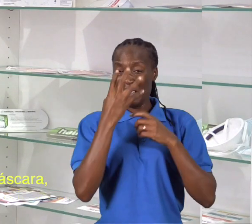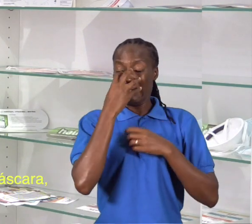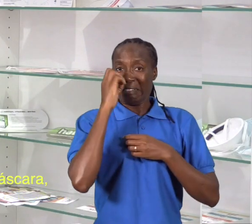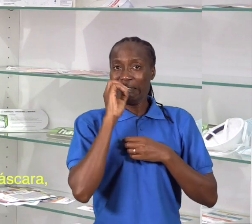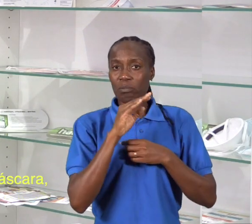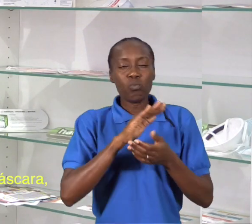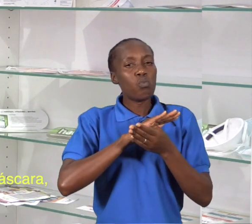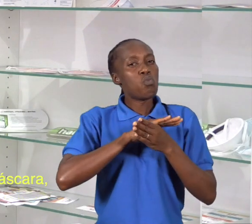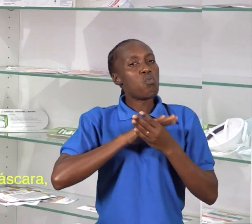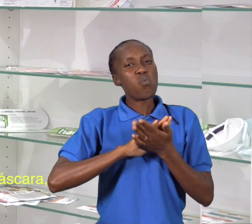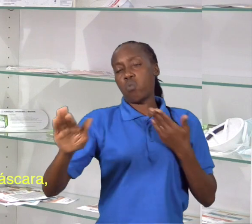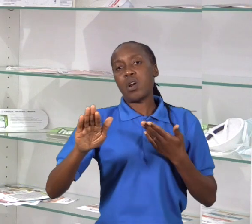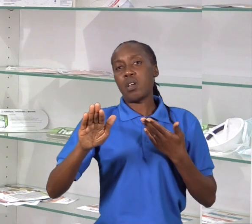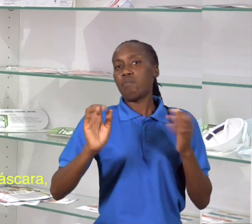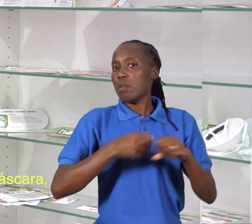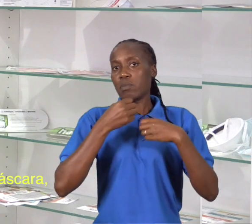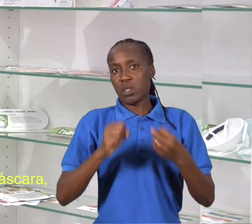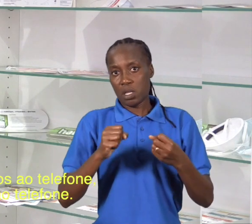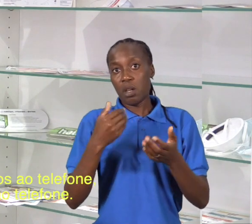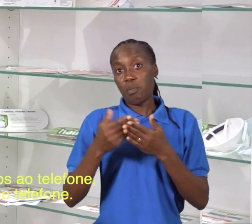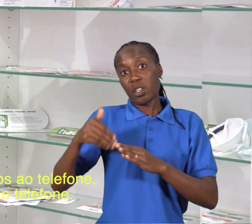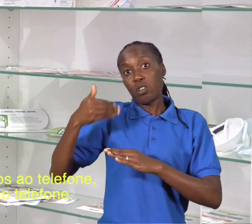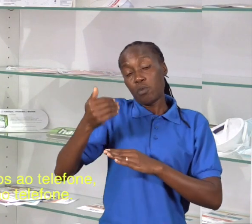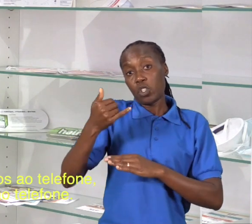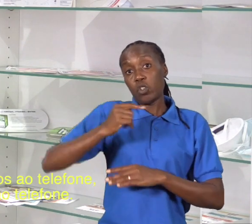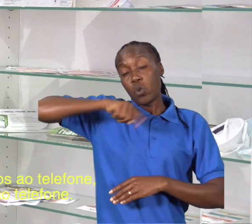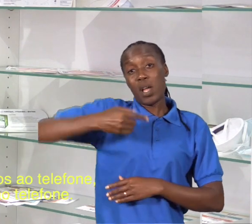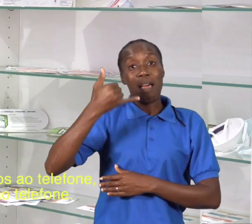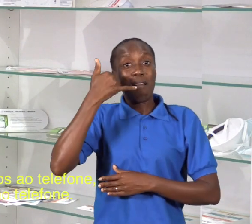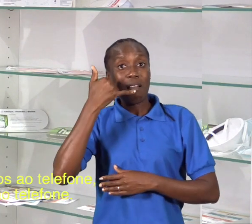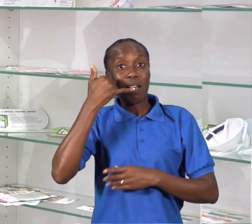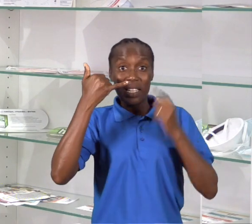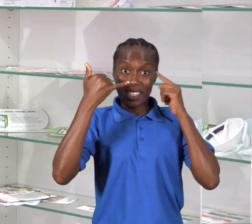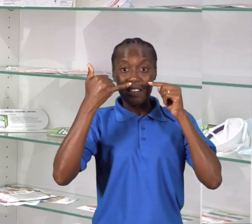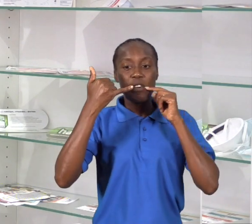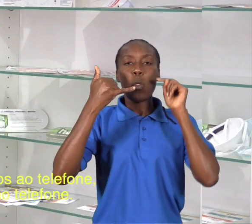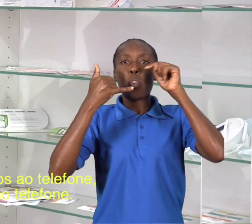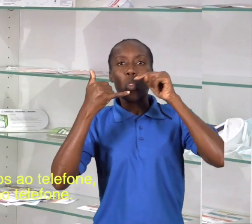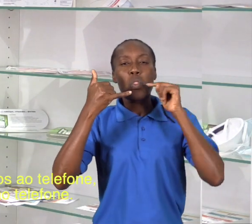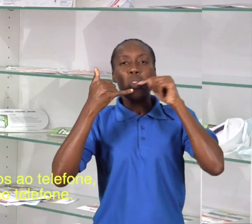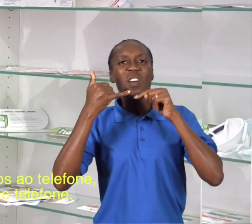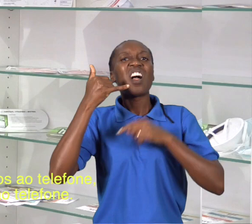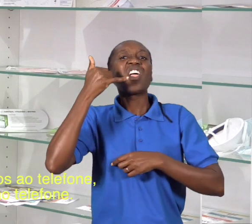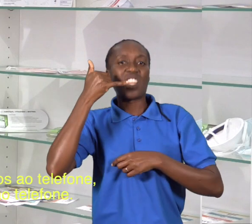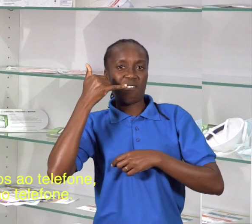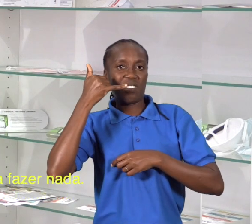nunca tirar a máscara, porque na altura que nós vamos falar ao telefone, os perdigotos vão ao telefone e nós não